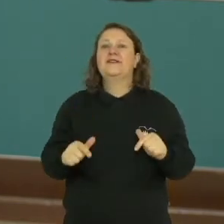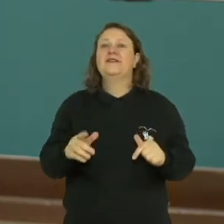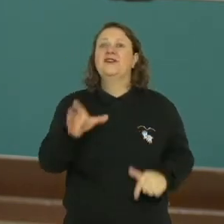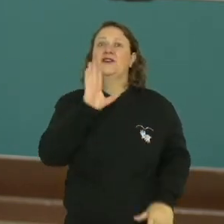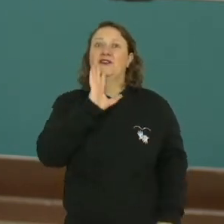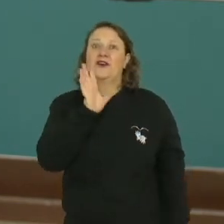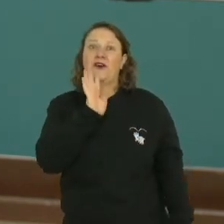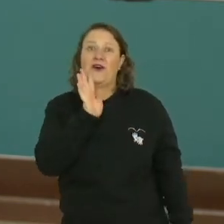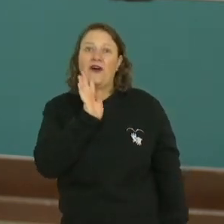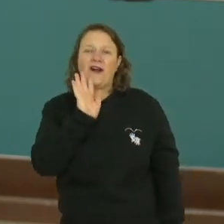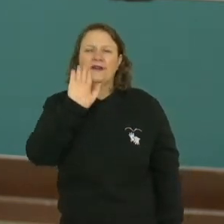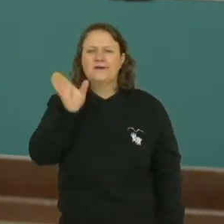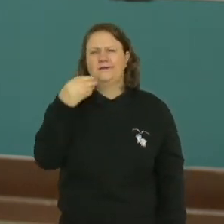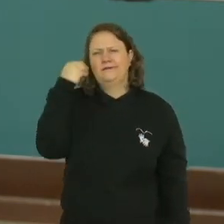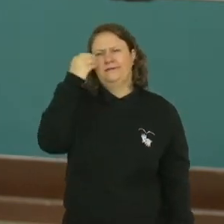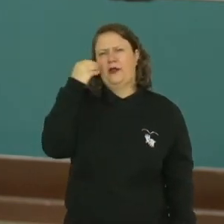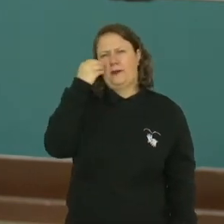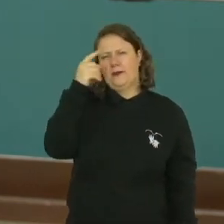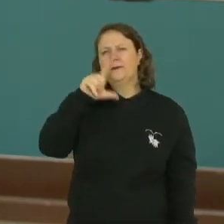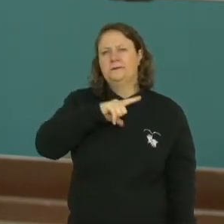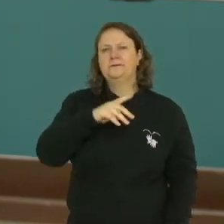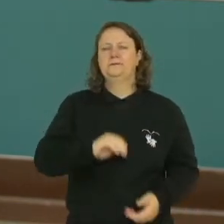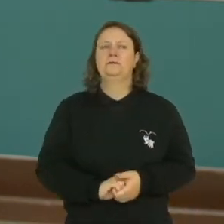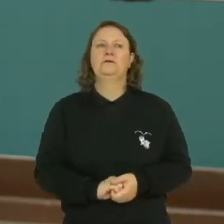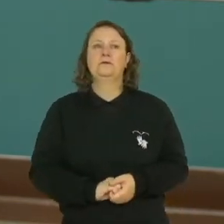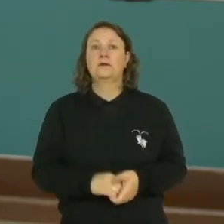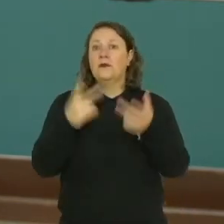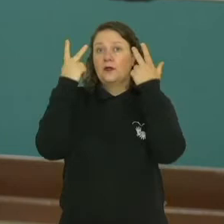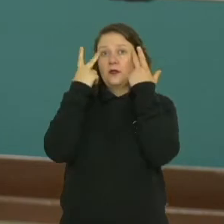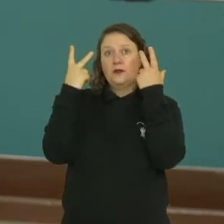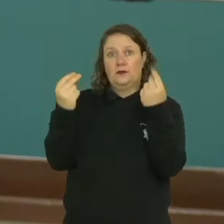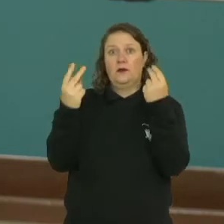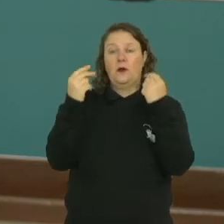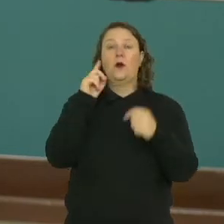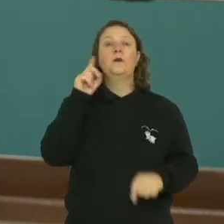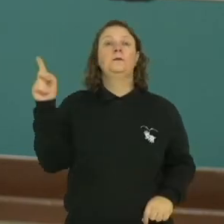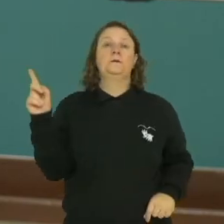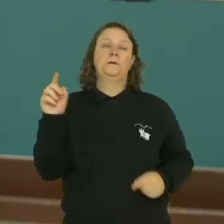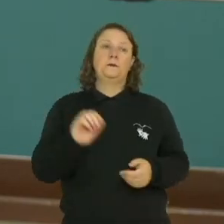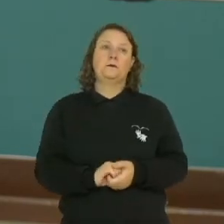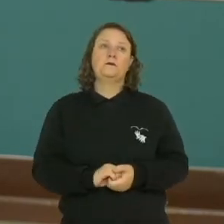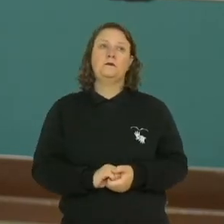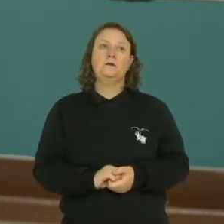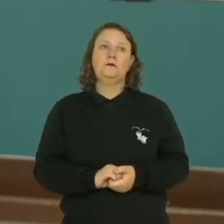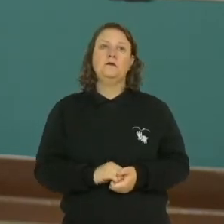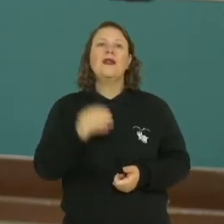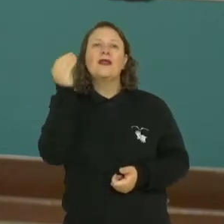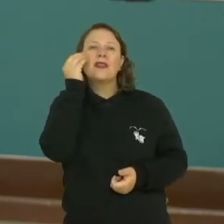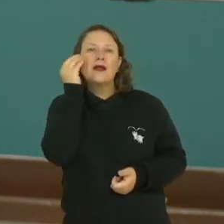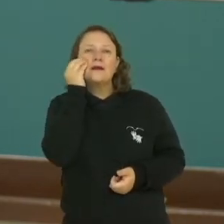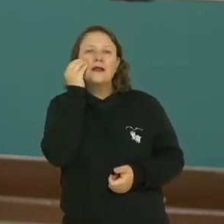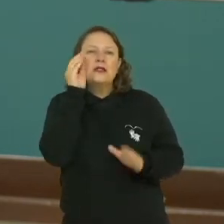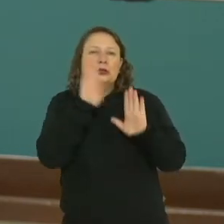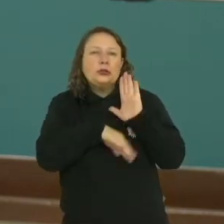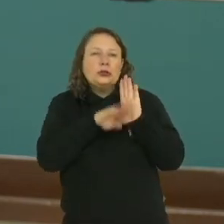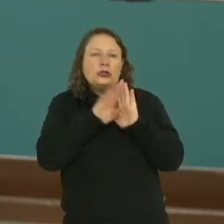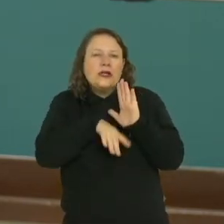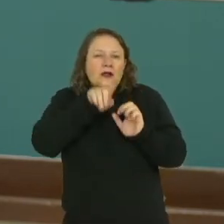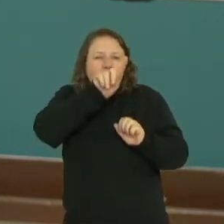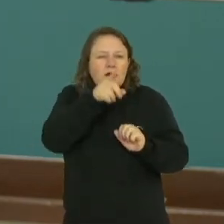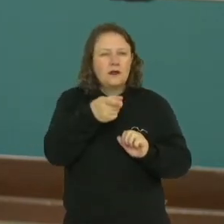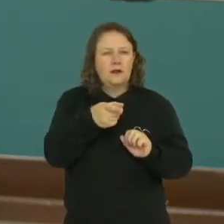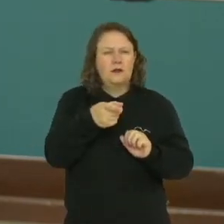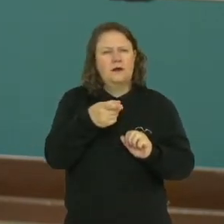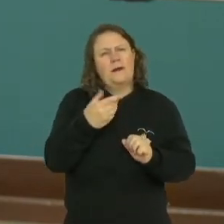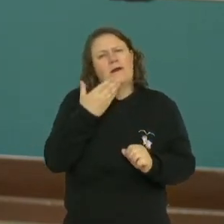gente efetua a divisão normalmente. Então, basicamente, o que a gente fez foi tentar tirar a vírgula do número